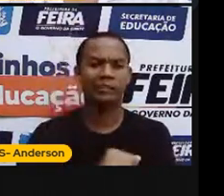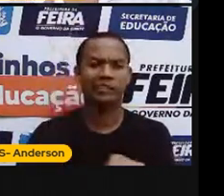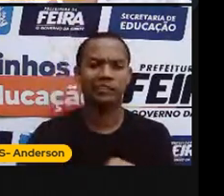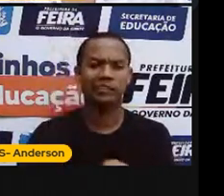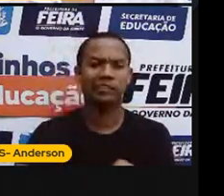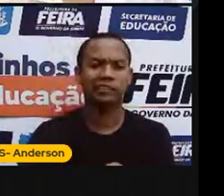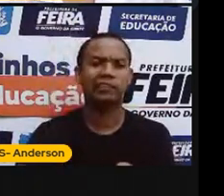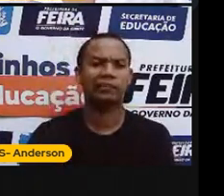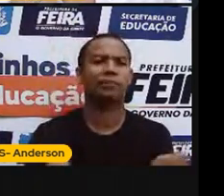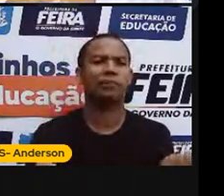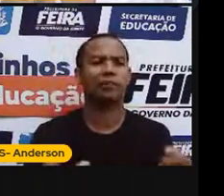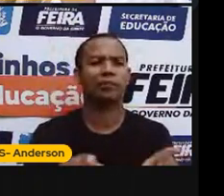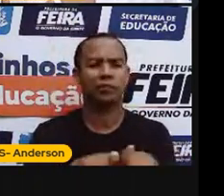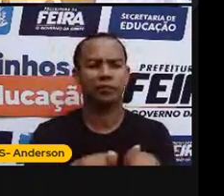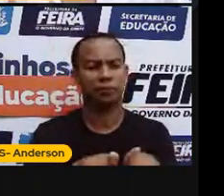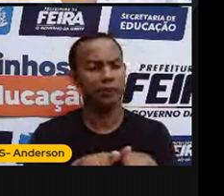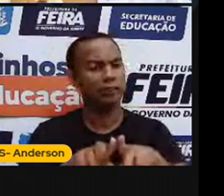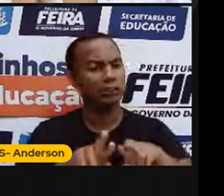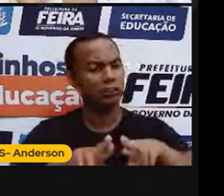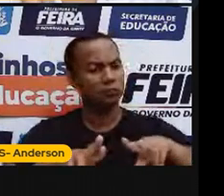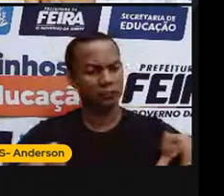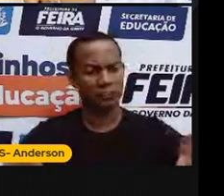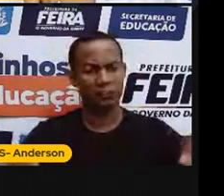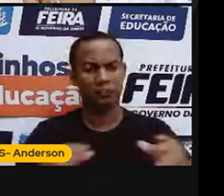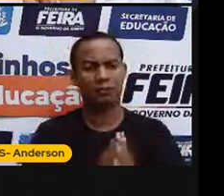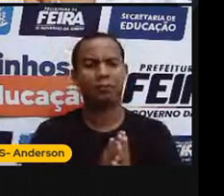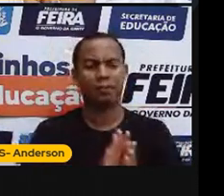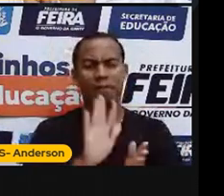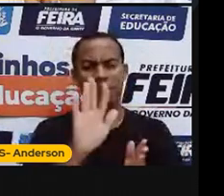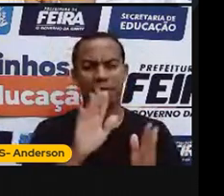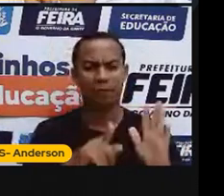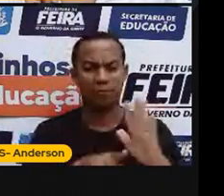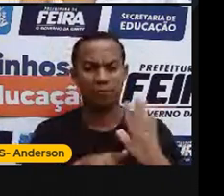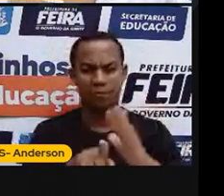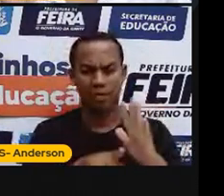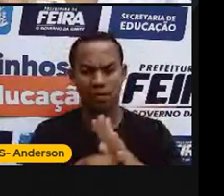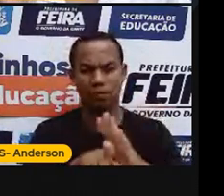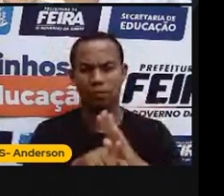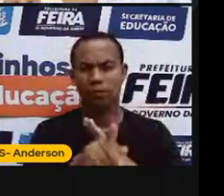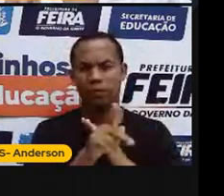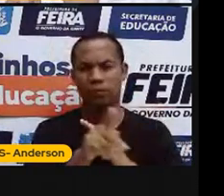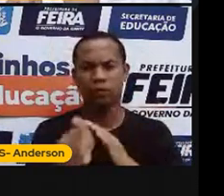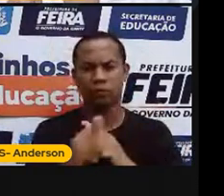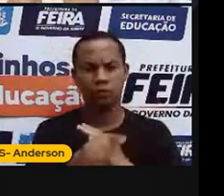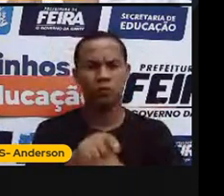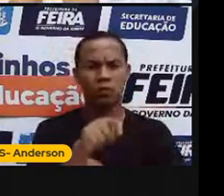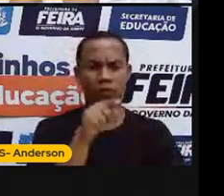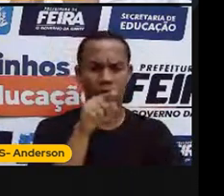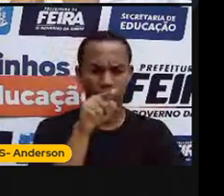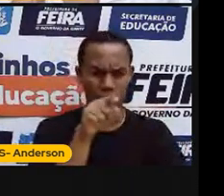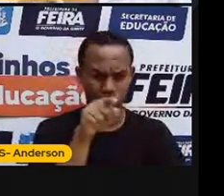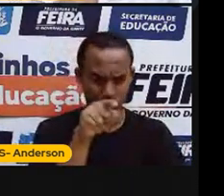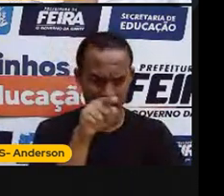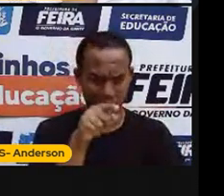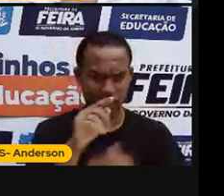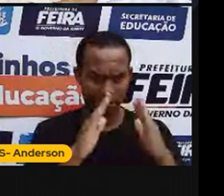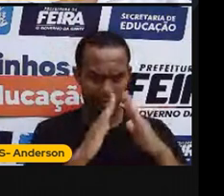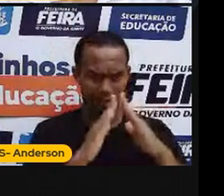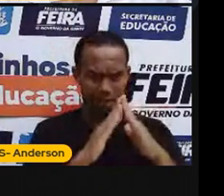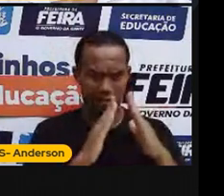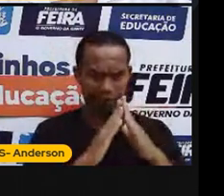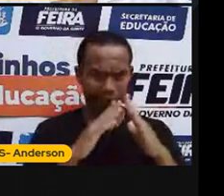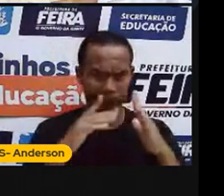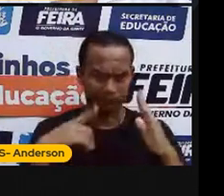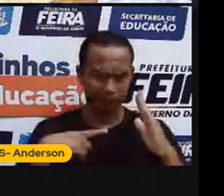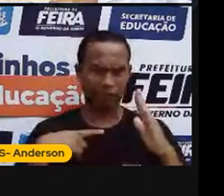em sabão e várias outras coisas. A pergunta da própria vocês é o seguinte: e vocês aí na casa de vocês, tem alguma